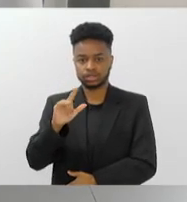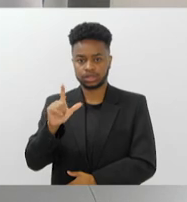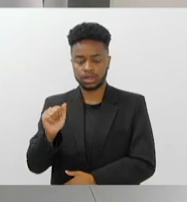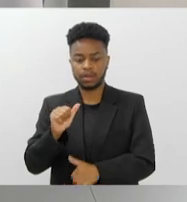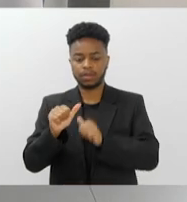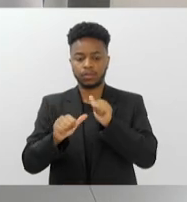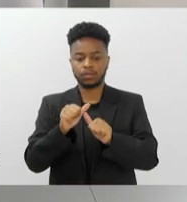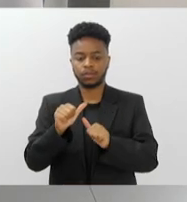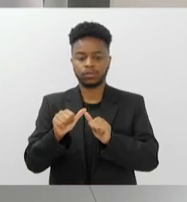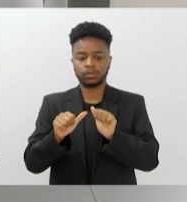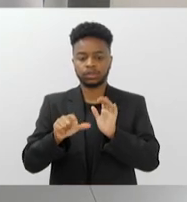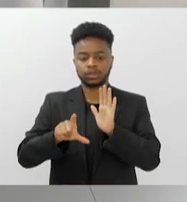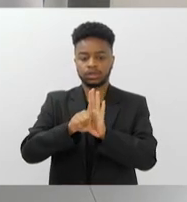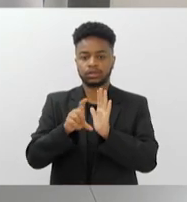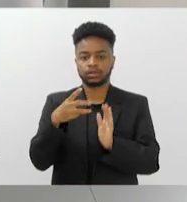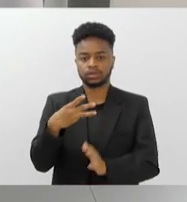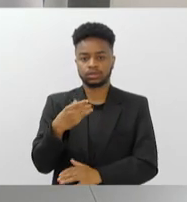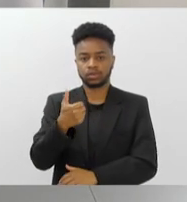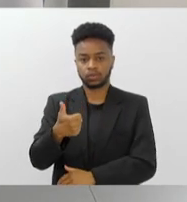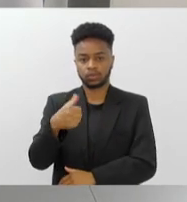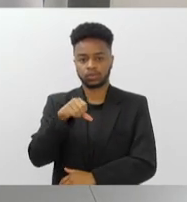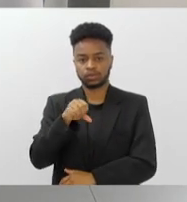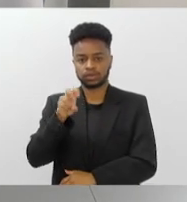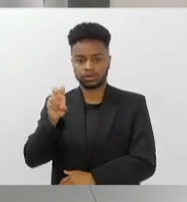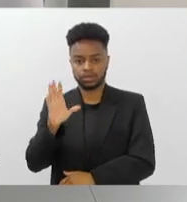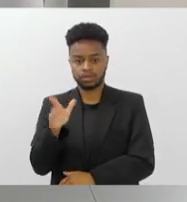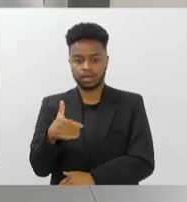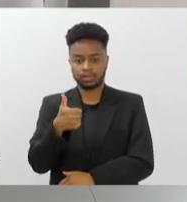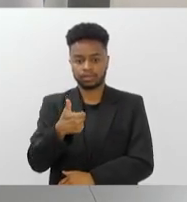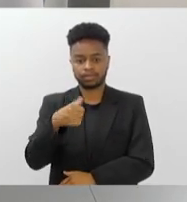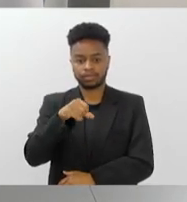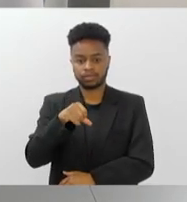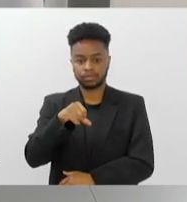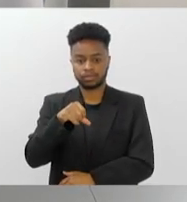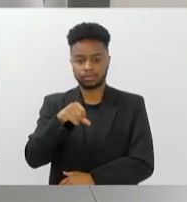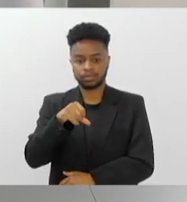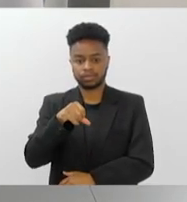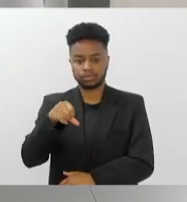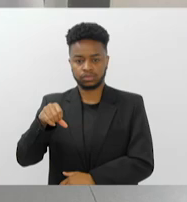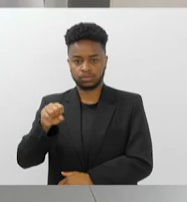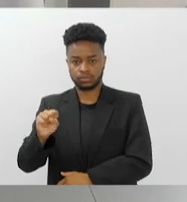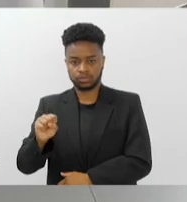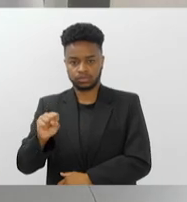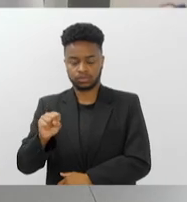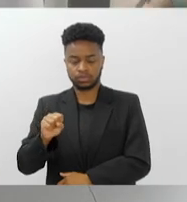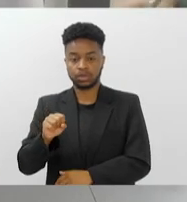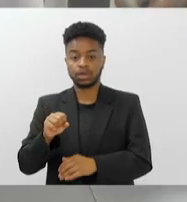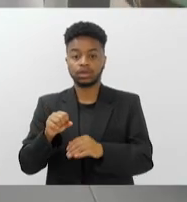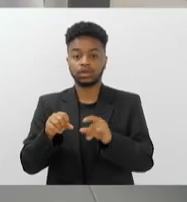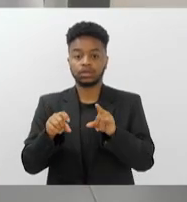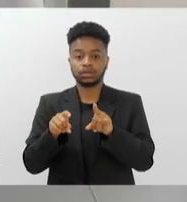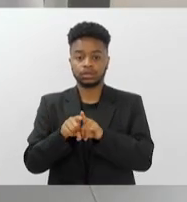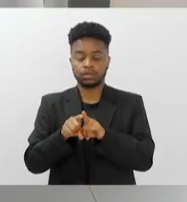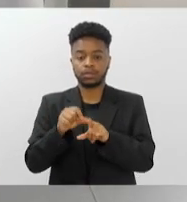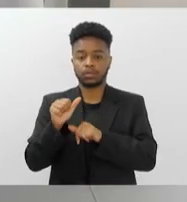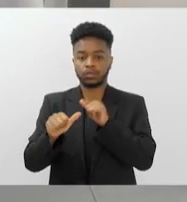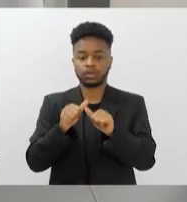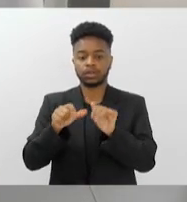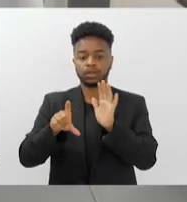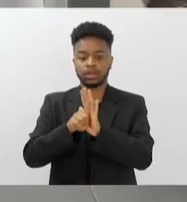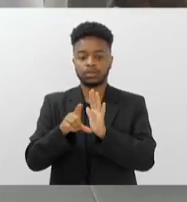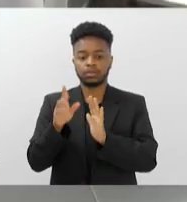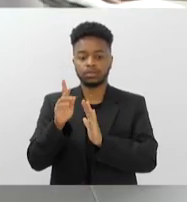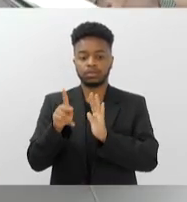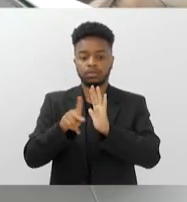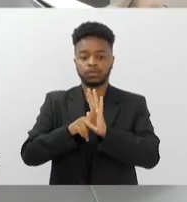lei 3195 de 99 e revoga a lei 3601 de 2001,